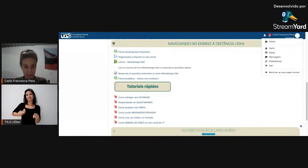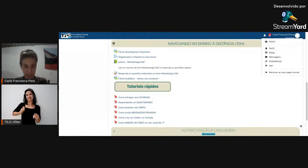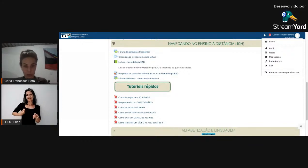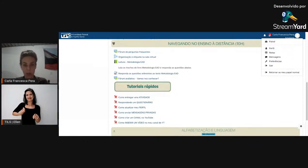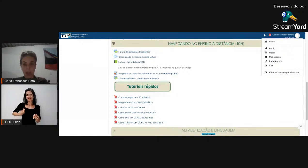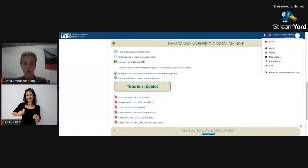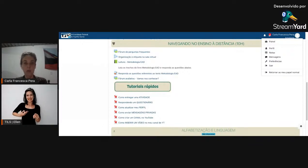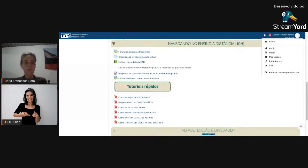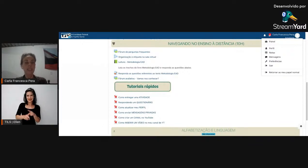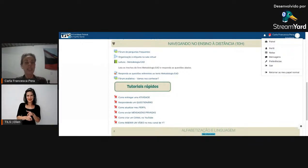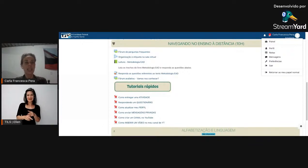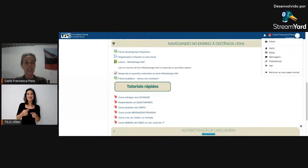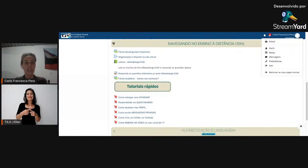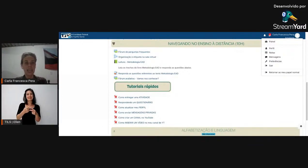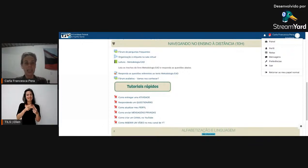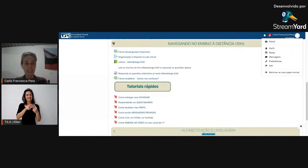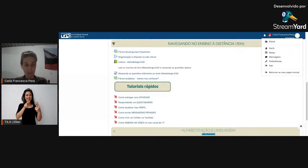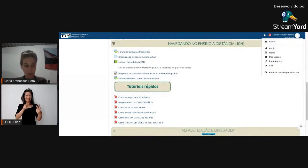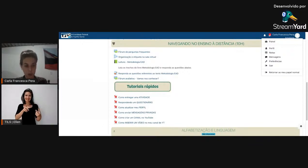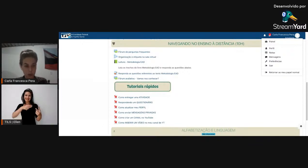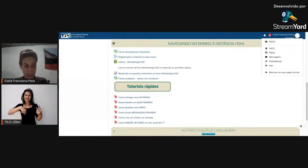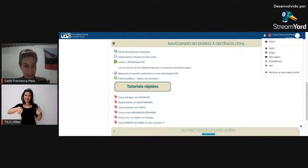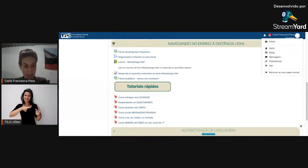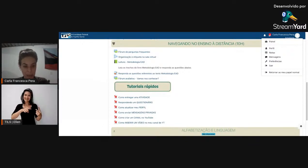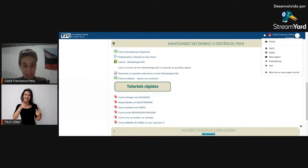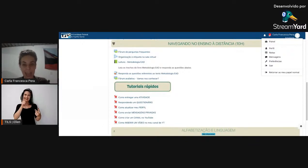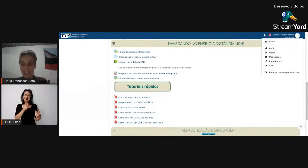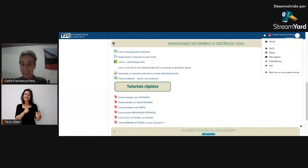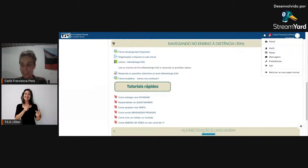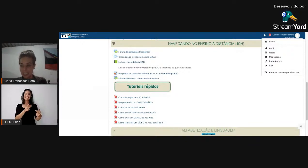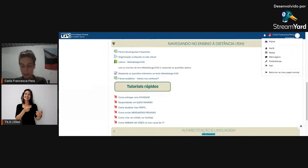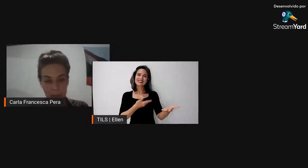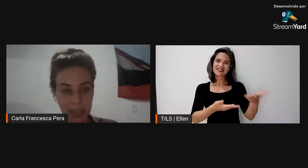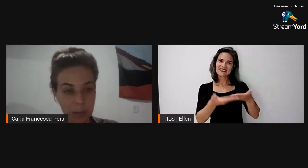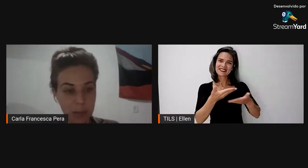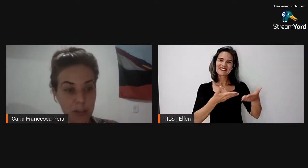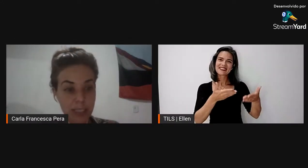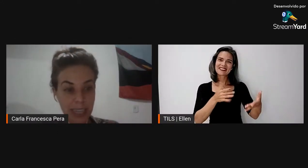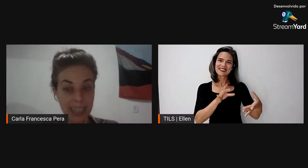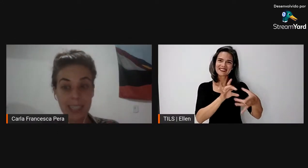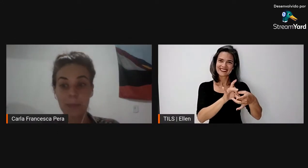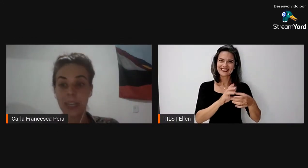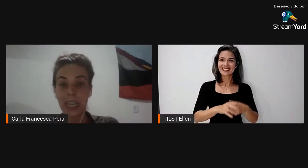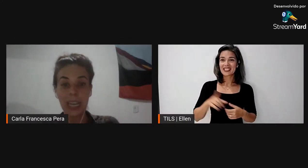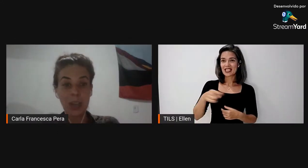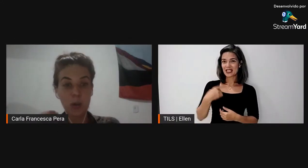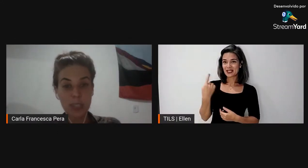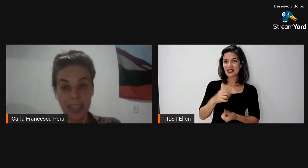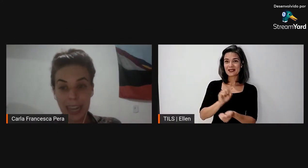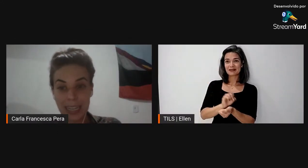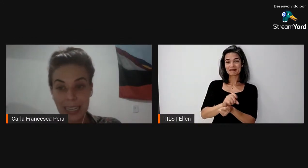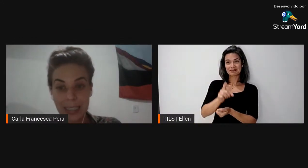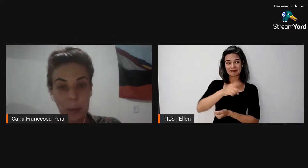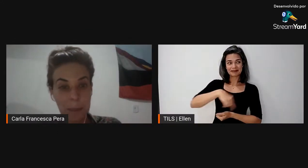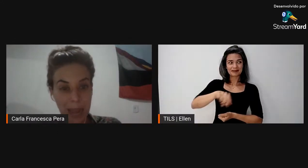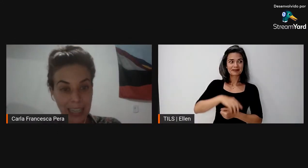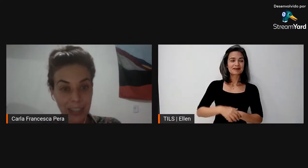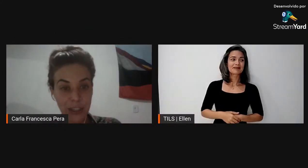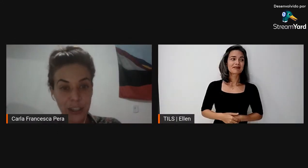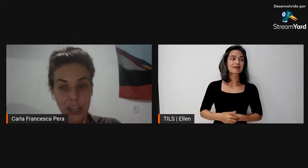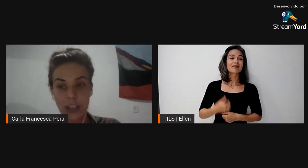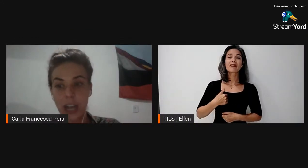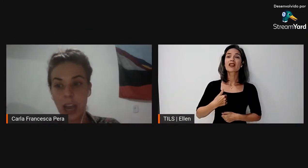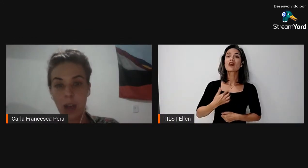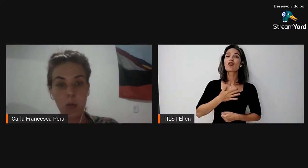mesmo que virtual, estamos juntos nessa caminhada e esperamos vocês. Eu gostaria também